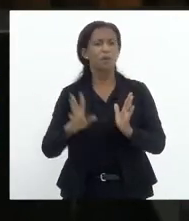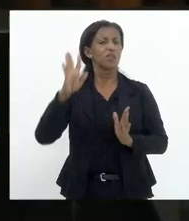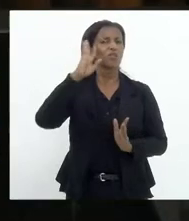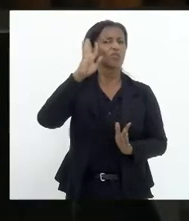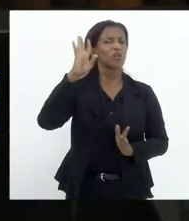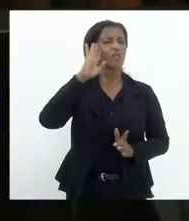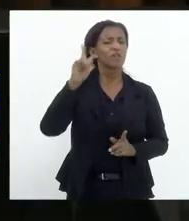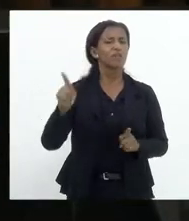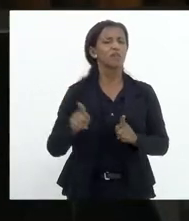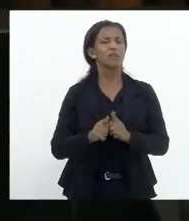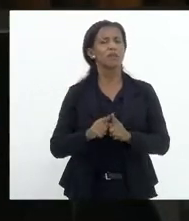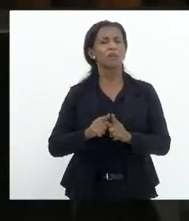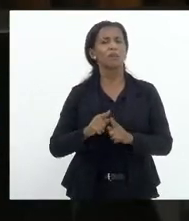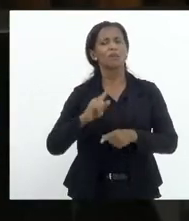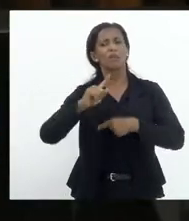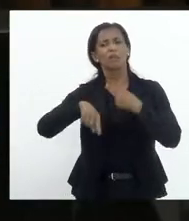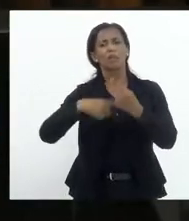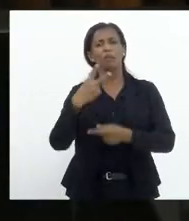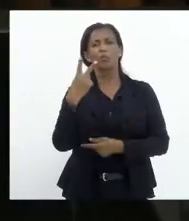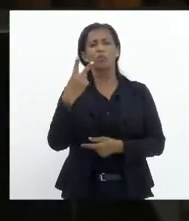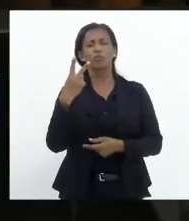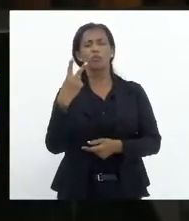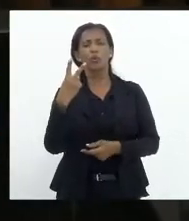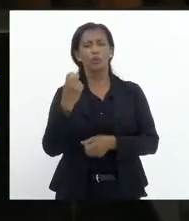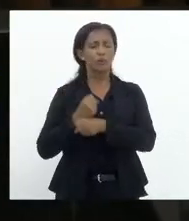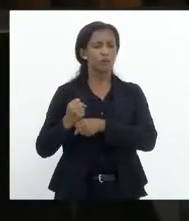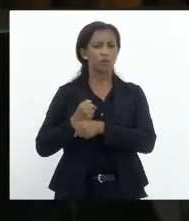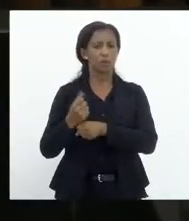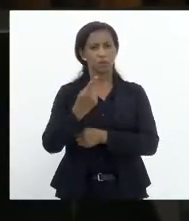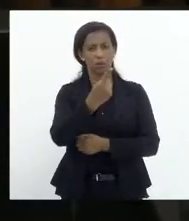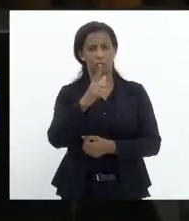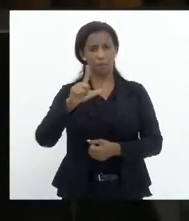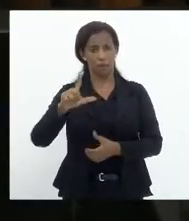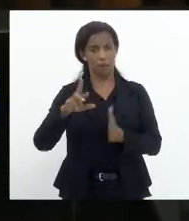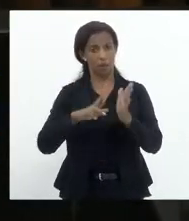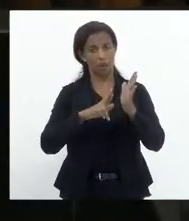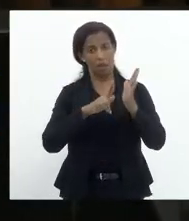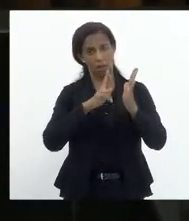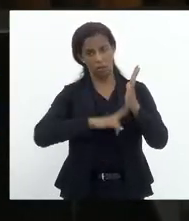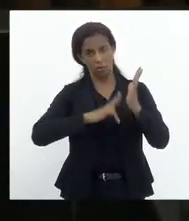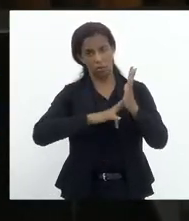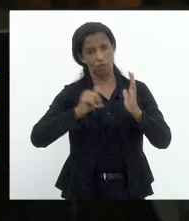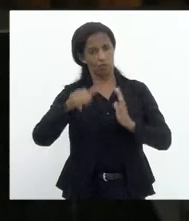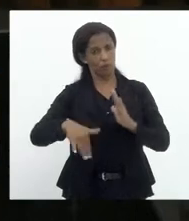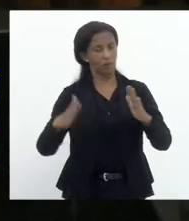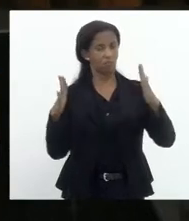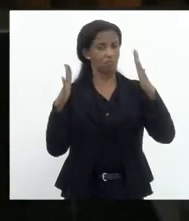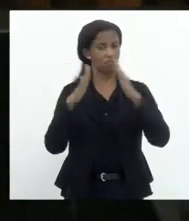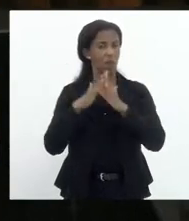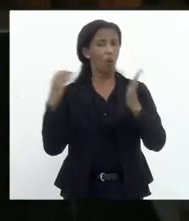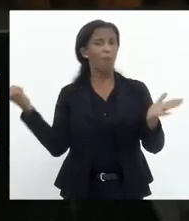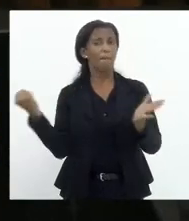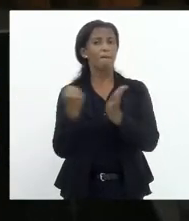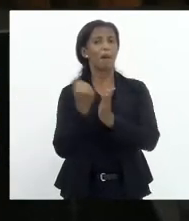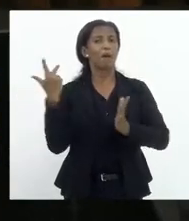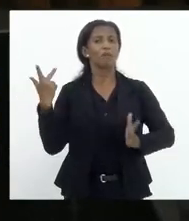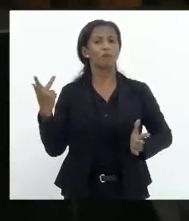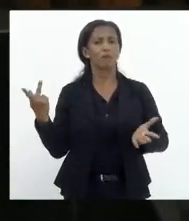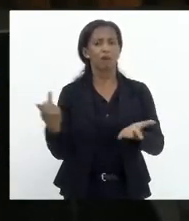reflita o quanto que após dois anos da aprovação do projeto de resolução aqui na casa quais foram os impactos